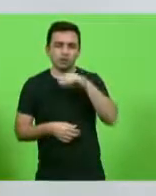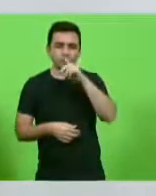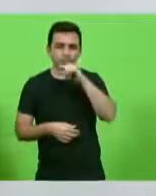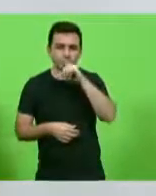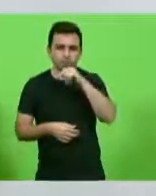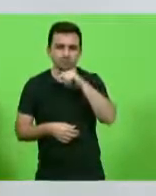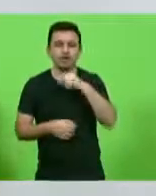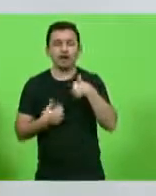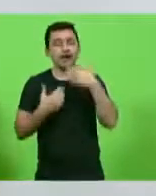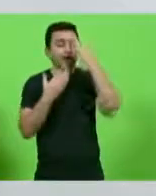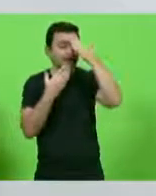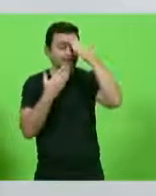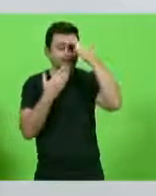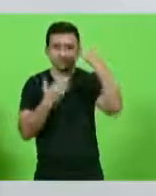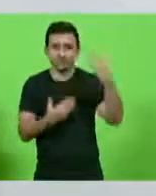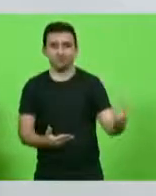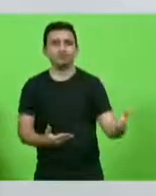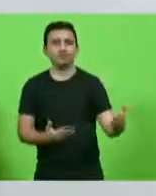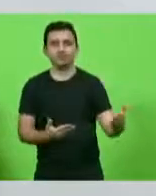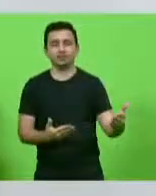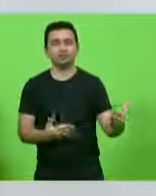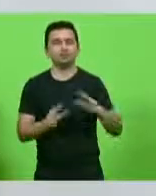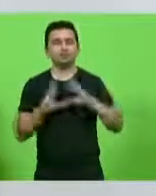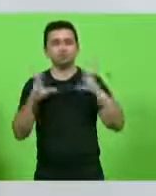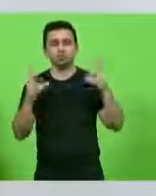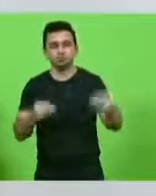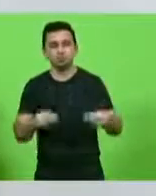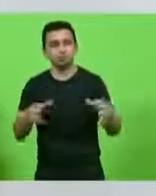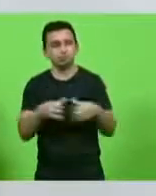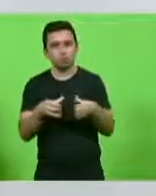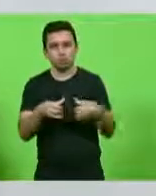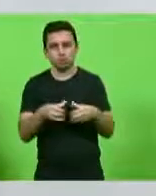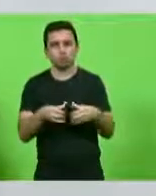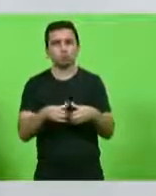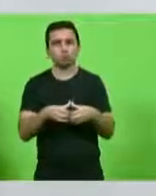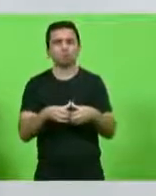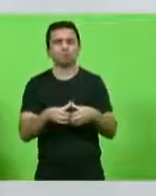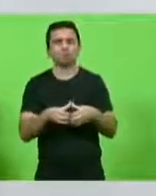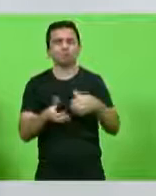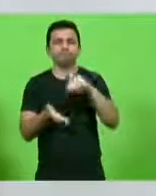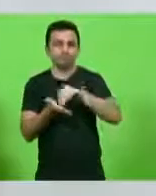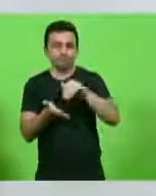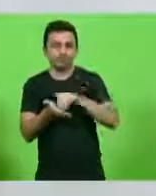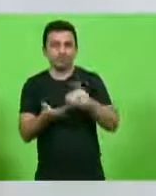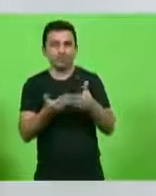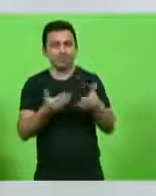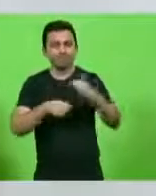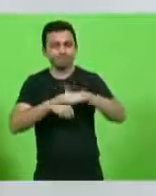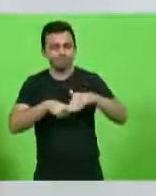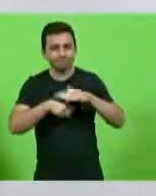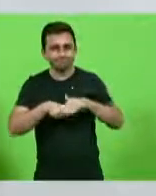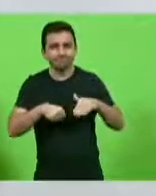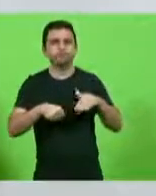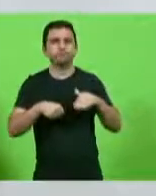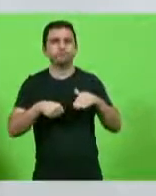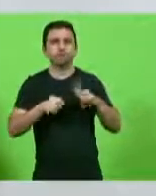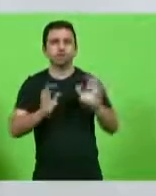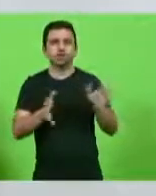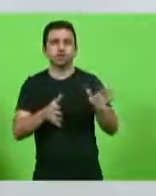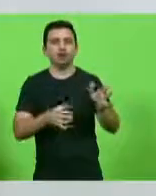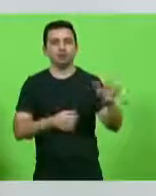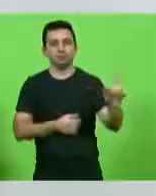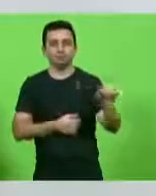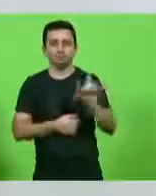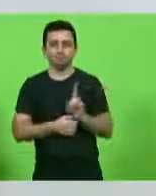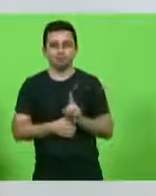E eu quero agradecer ali o prefeito Churiço, a toda a sua staff, a sua equipe, o secretariado do que tão carinhosamente nos recebeu.